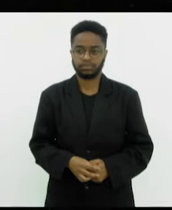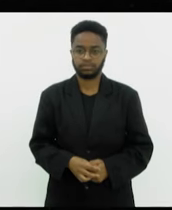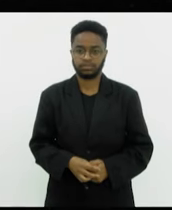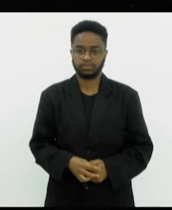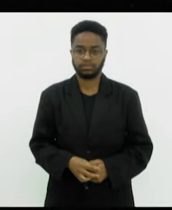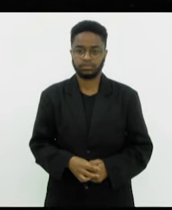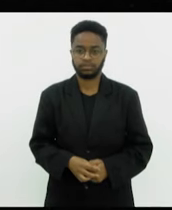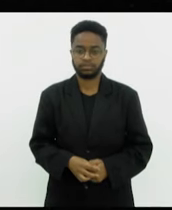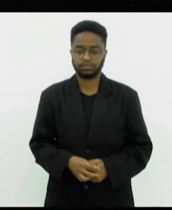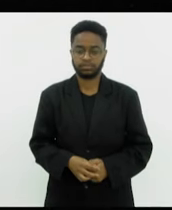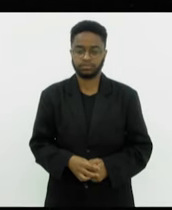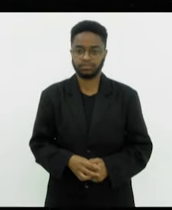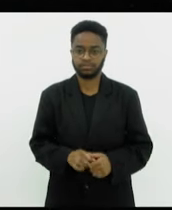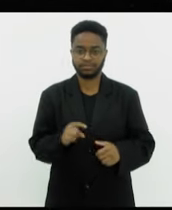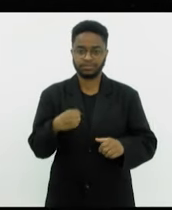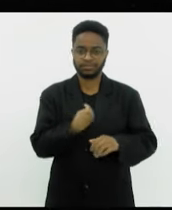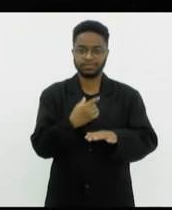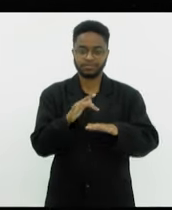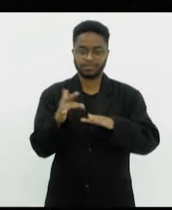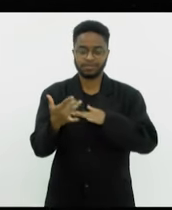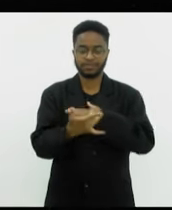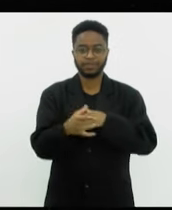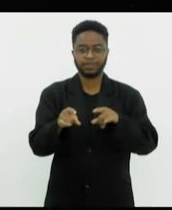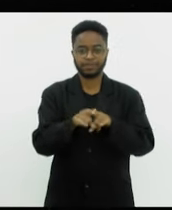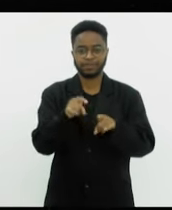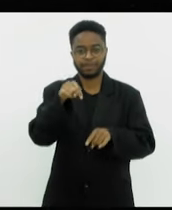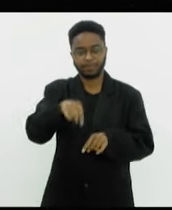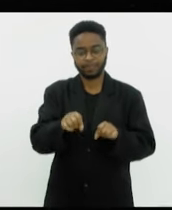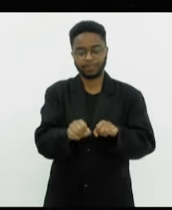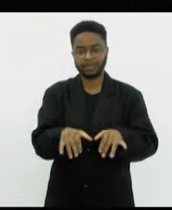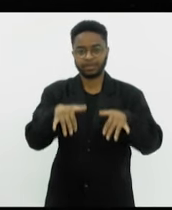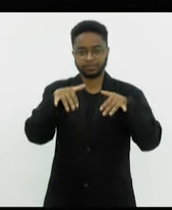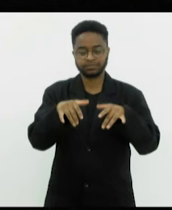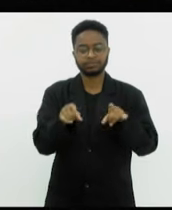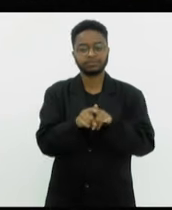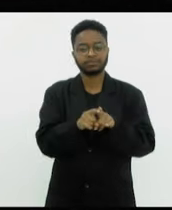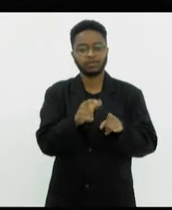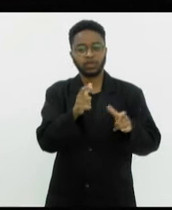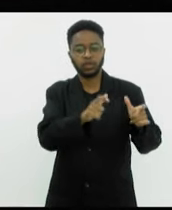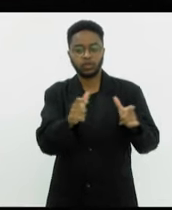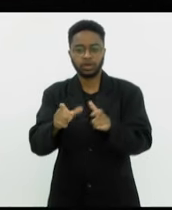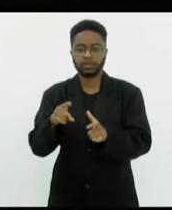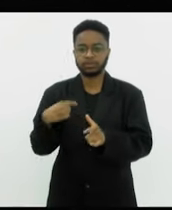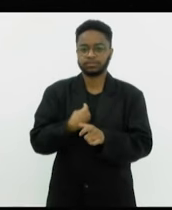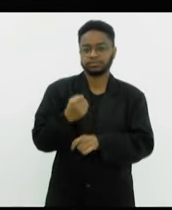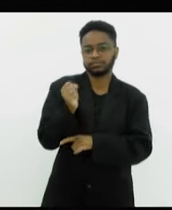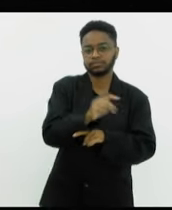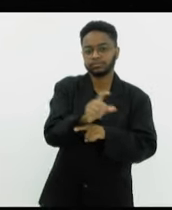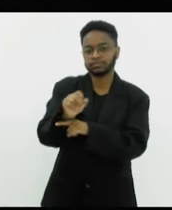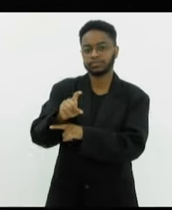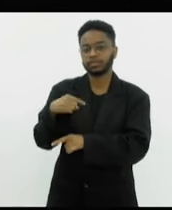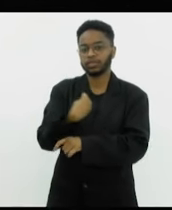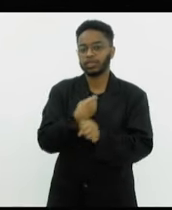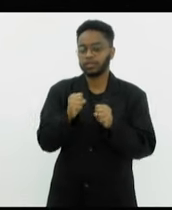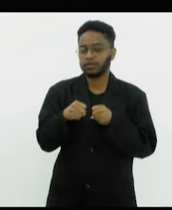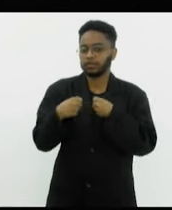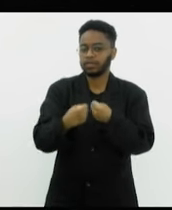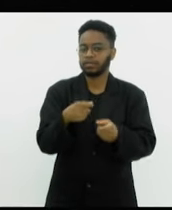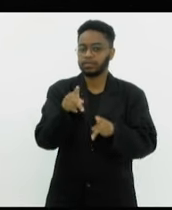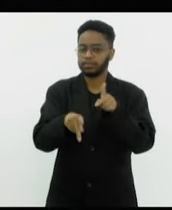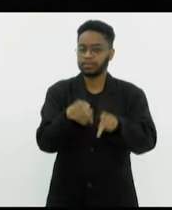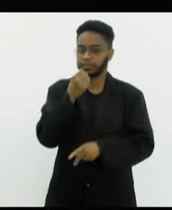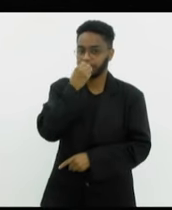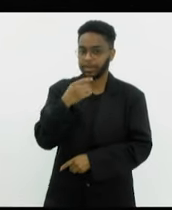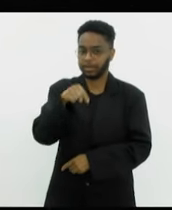Pelas nossas redes sociais, por esse plenário e por onde a gente andar, a gente vai defender a população de bem do Estado do Rio de